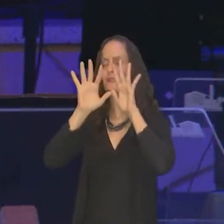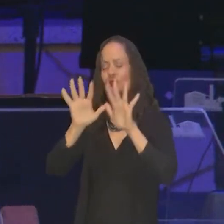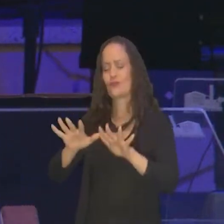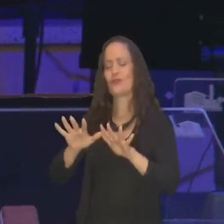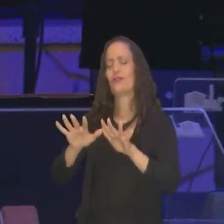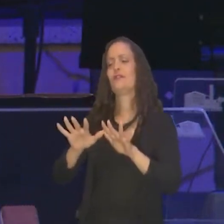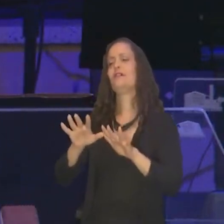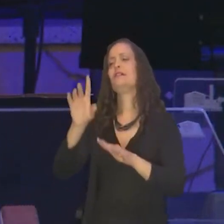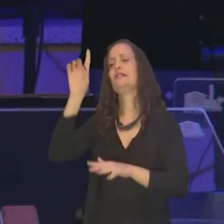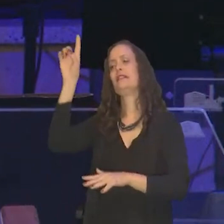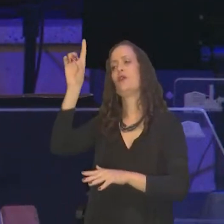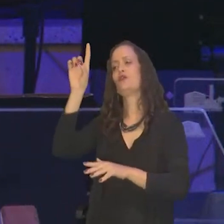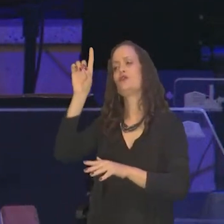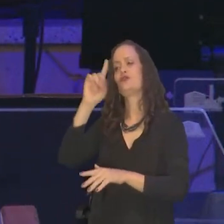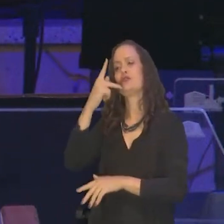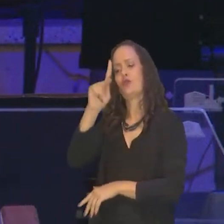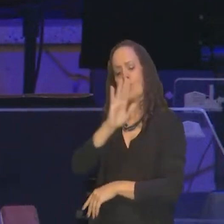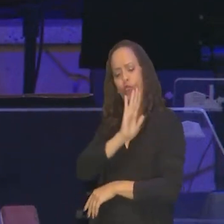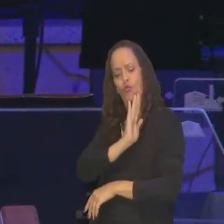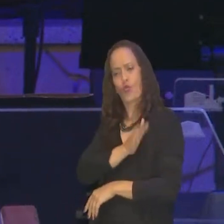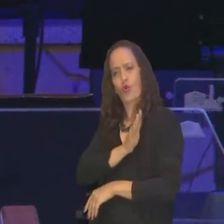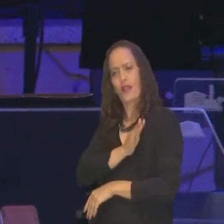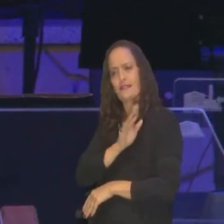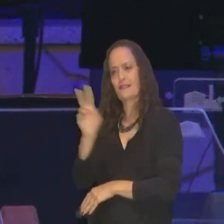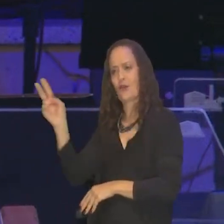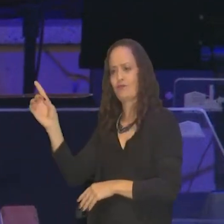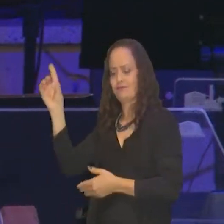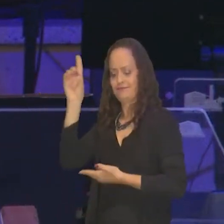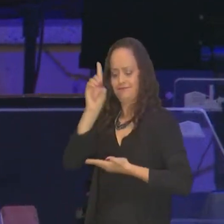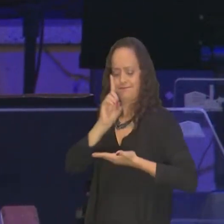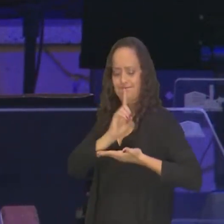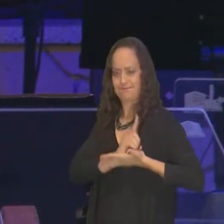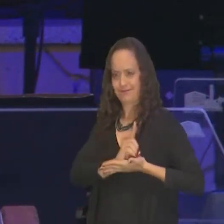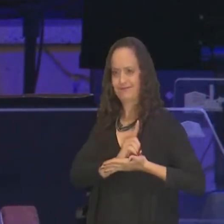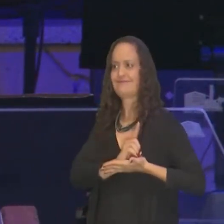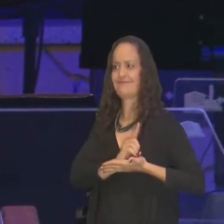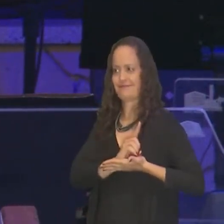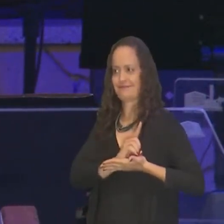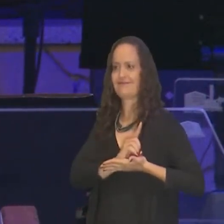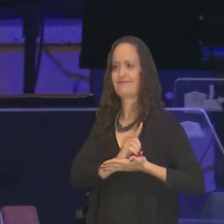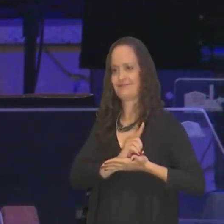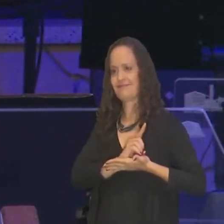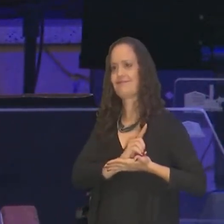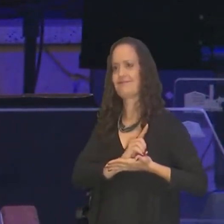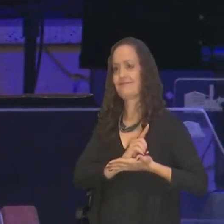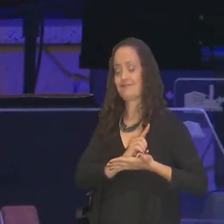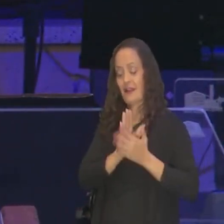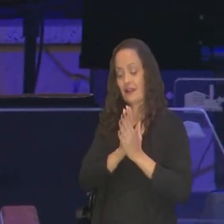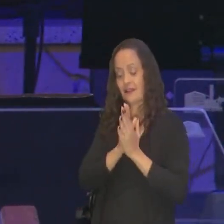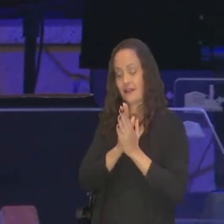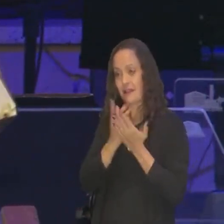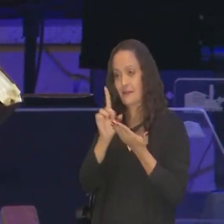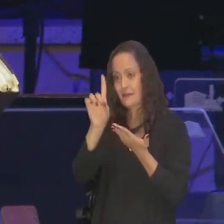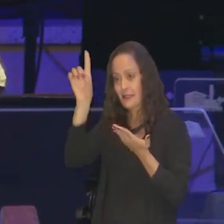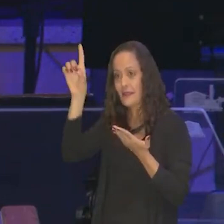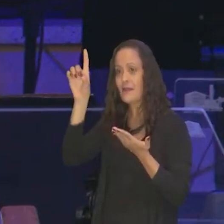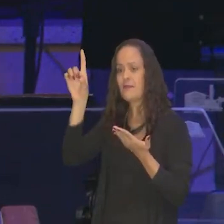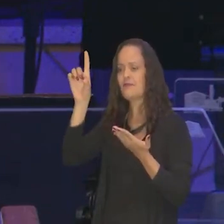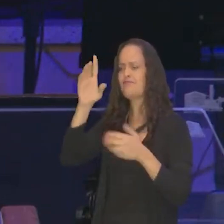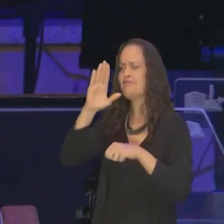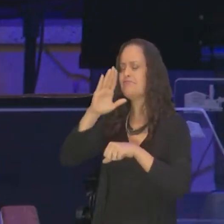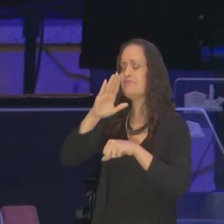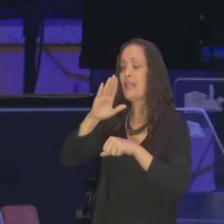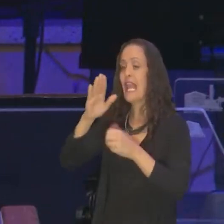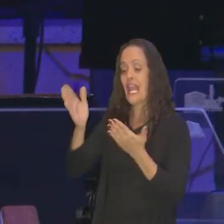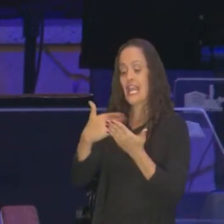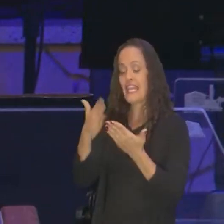faça em nosso coração abrigo da sua palavra em nós. A Bíblia, irmão, o livro mais lido